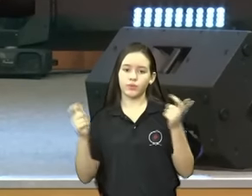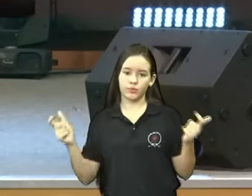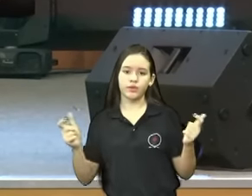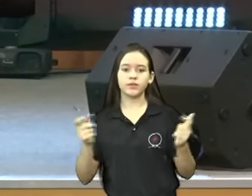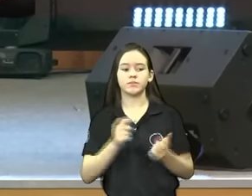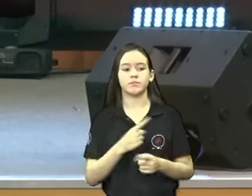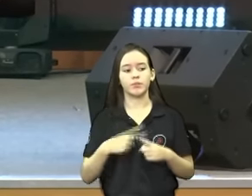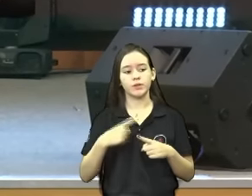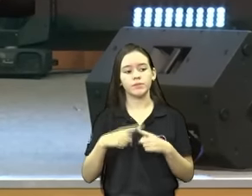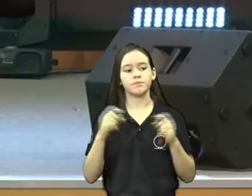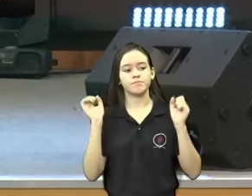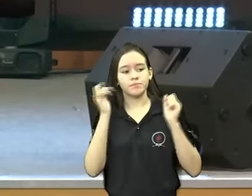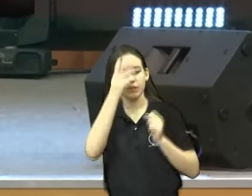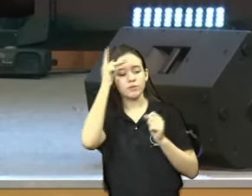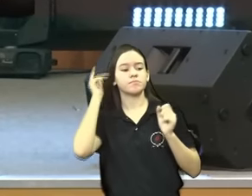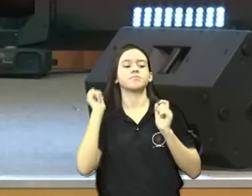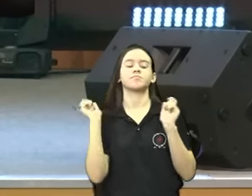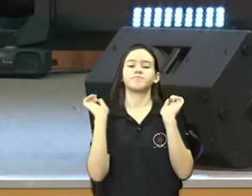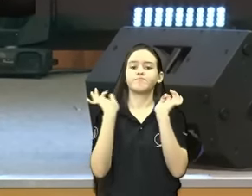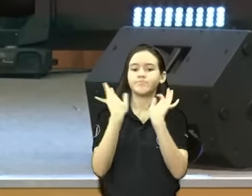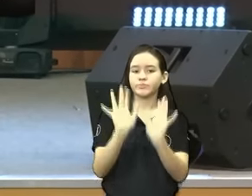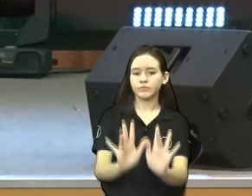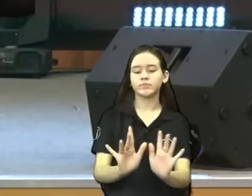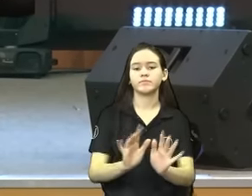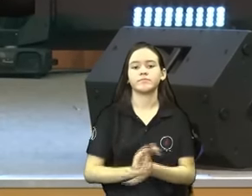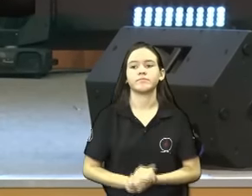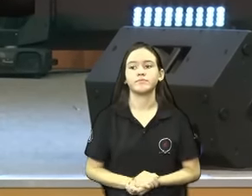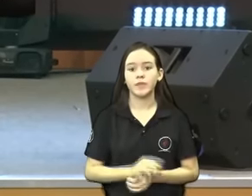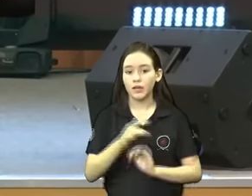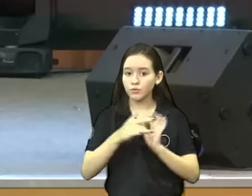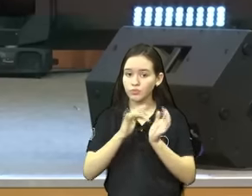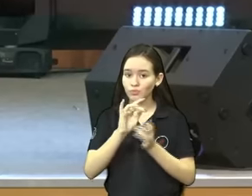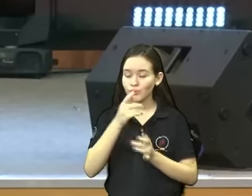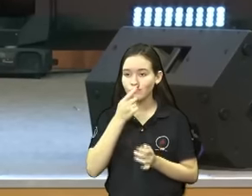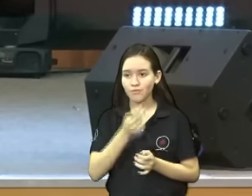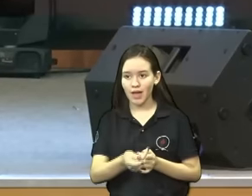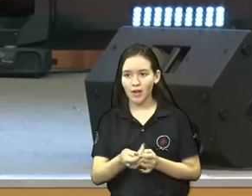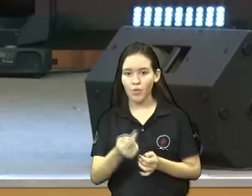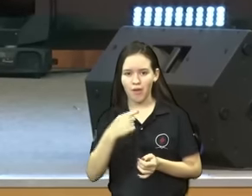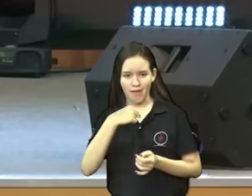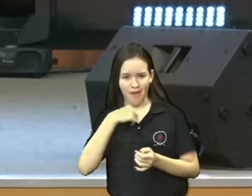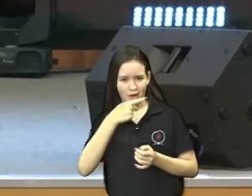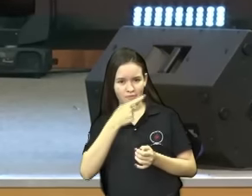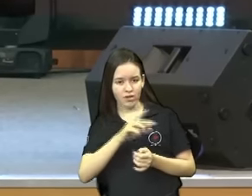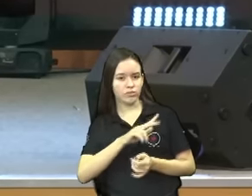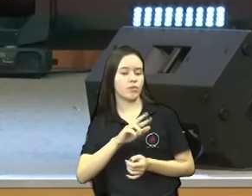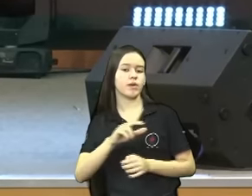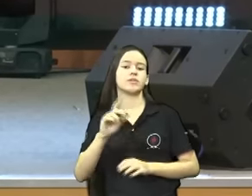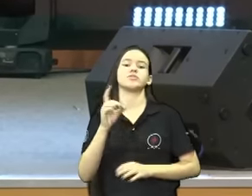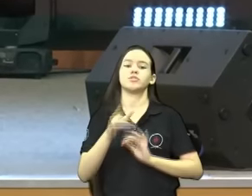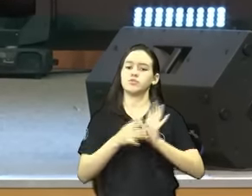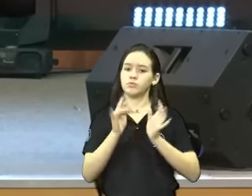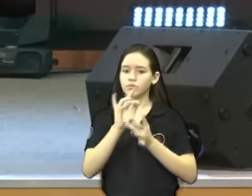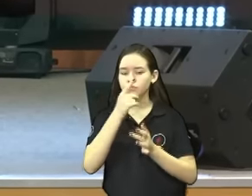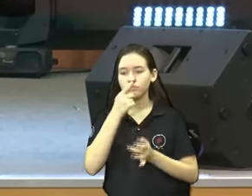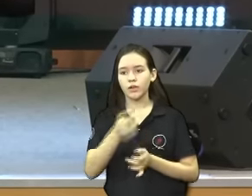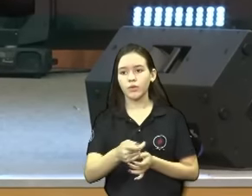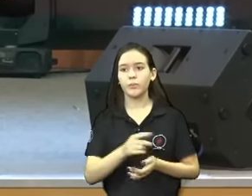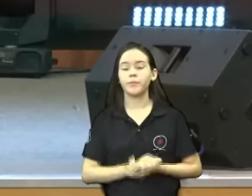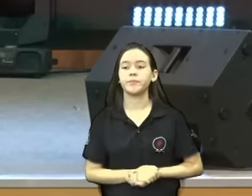e a maioria das pessoas Jesus que tá dizendo show não não é pastor empate que tá falando isso é Jesus e ele vai dizer